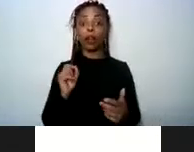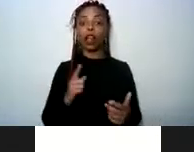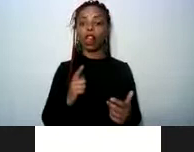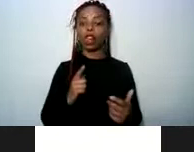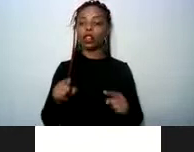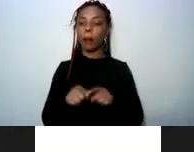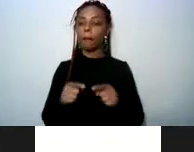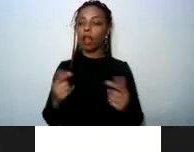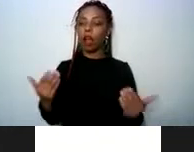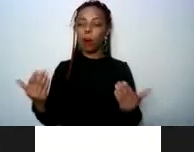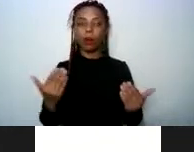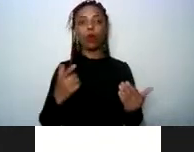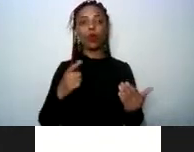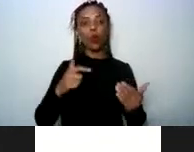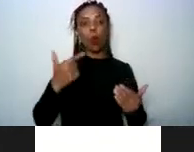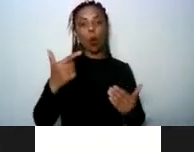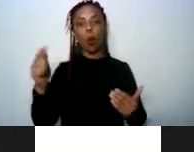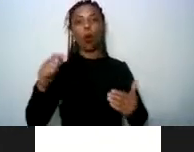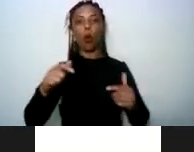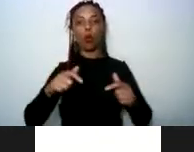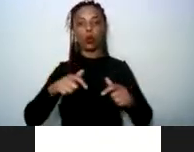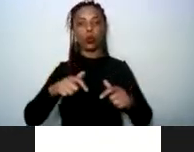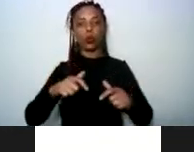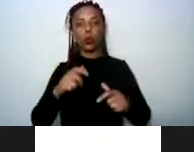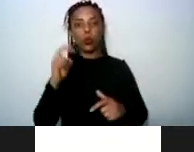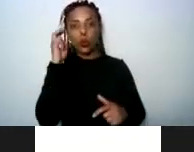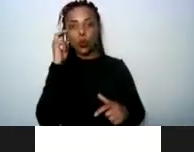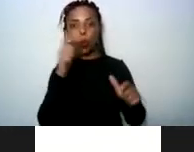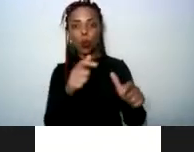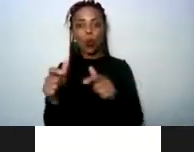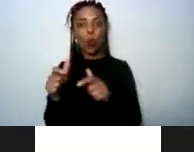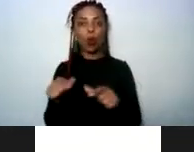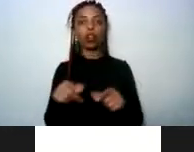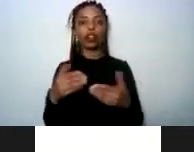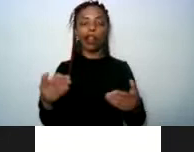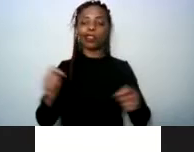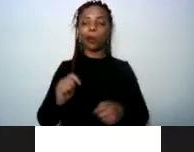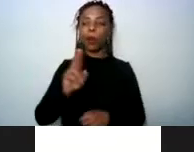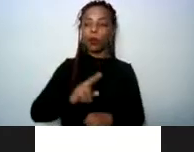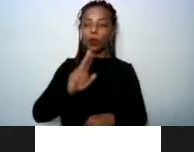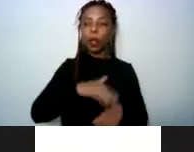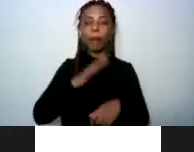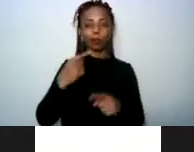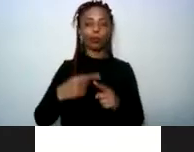a intenção de trazer esse uso que não existe que diminuiu da biblioteca